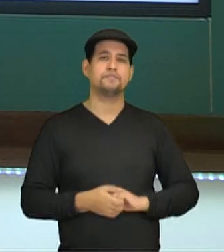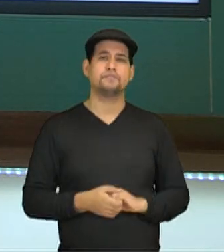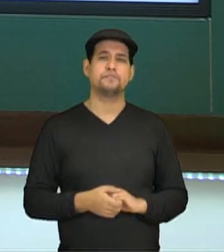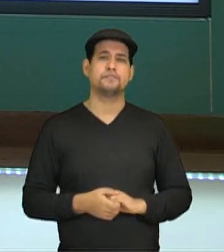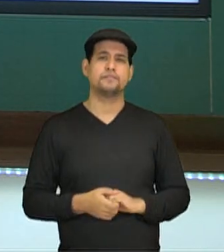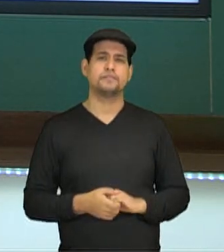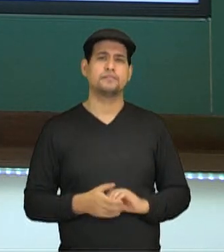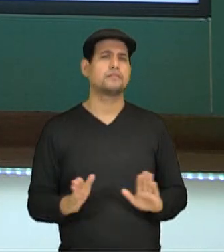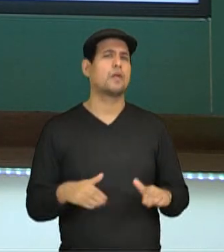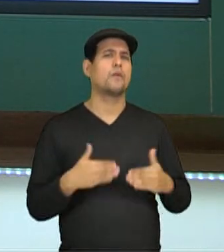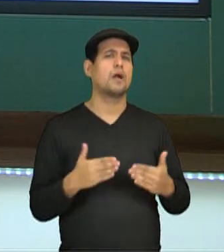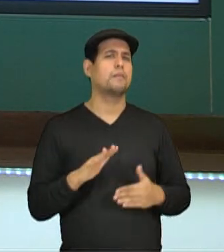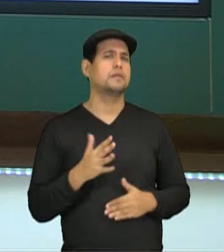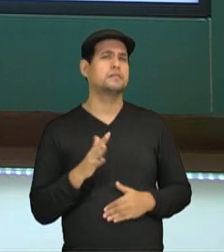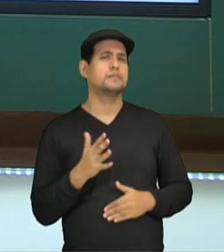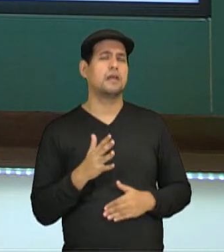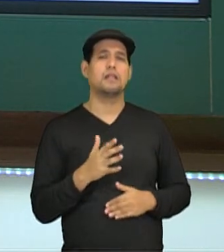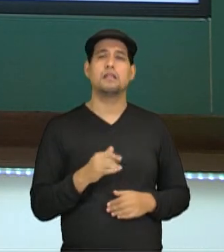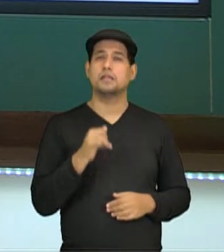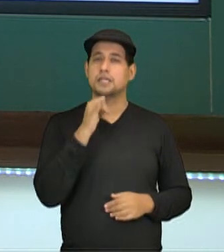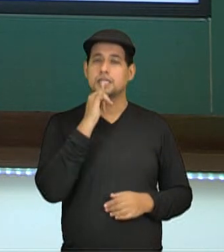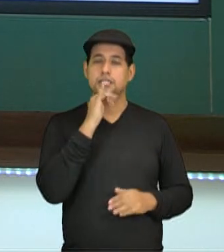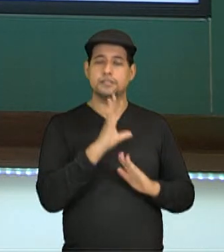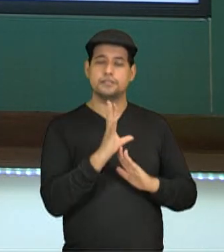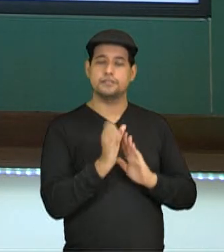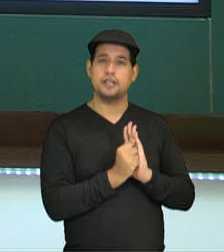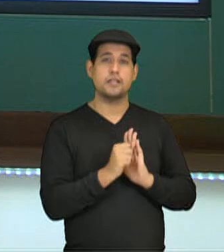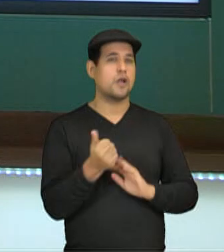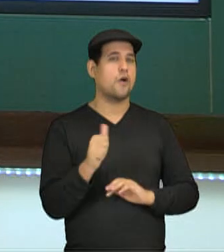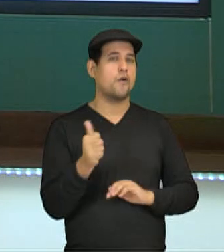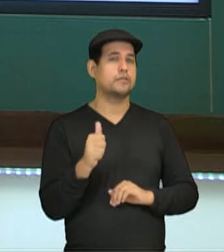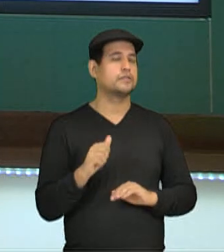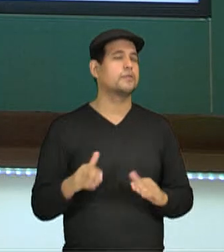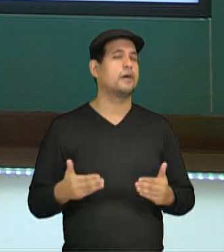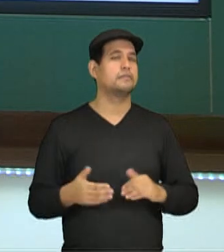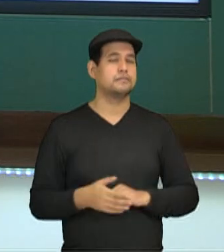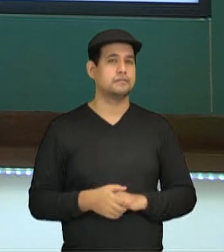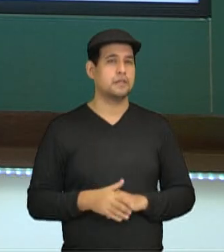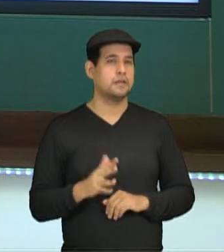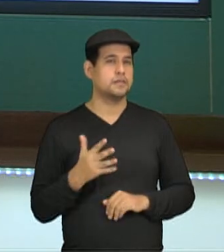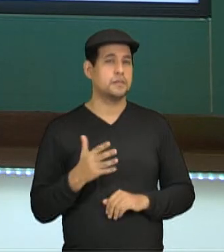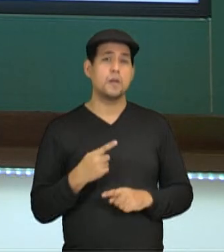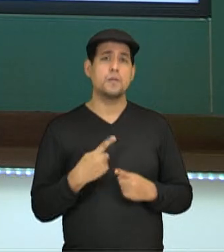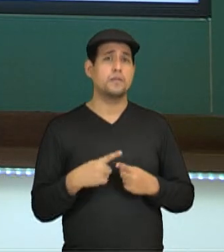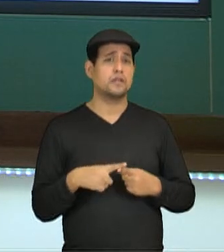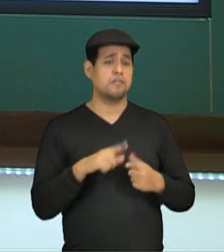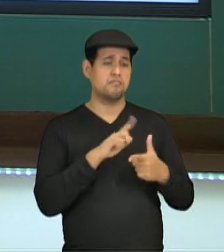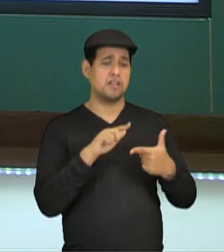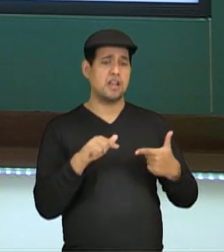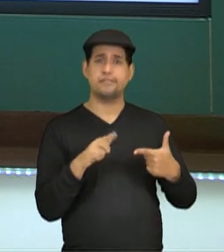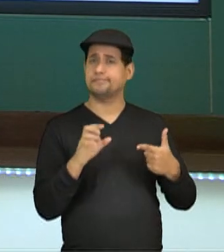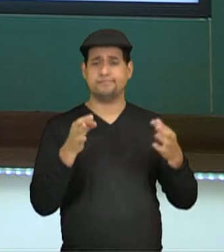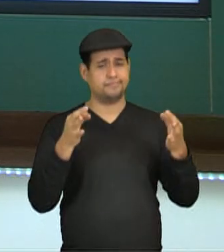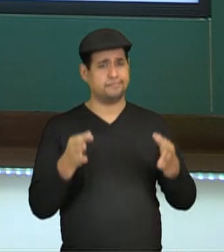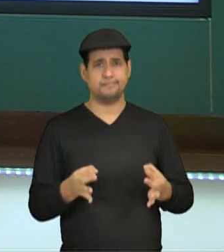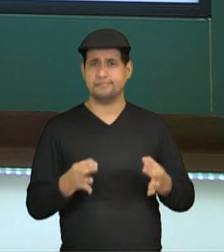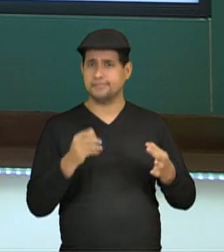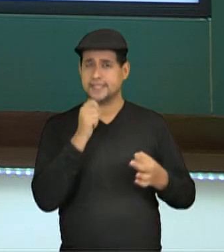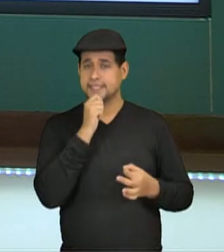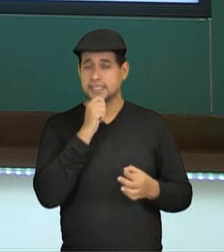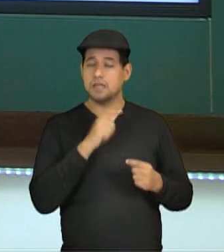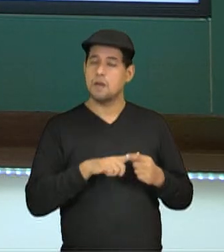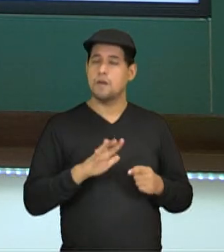Primeira, qual era aproximadamente a temperatura registrada às 11 horas? Aproximadamente porque o gráfico não está bem certinho ali, né?